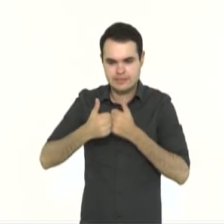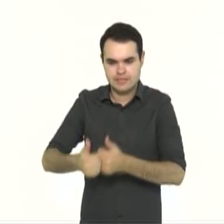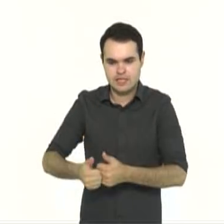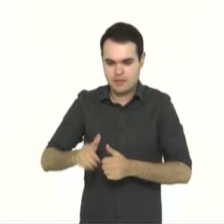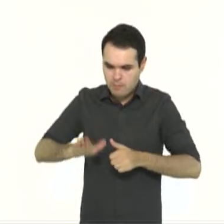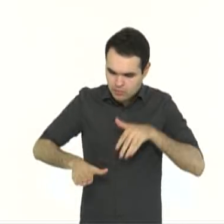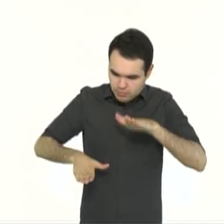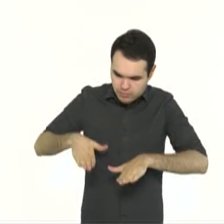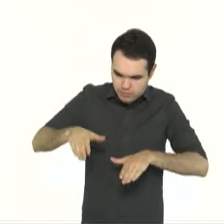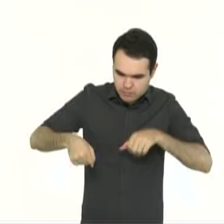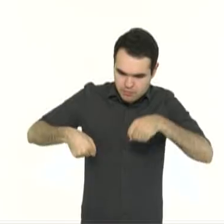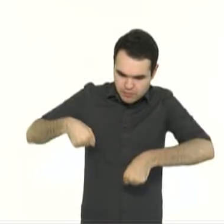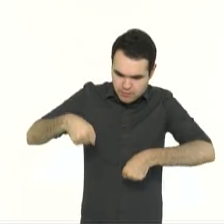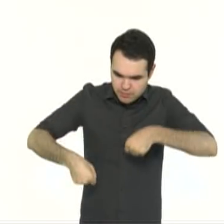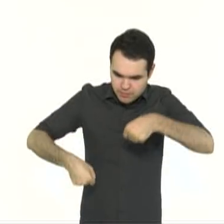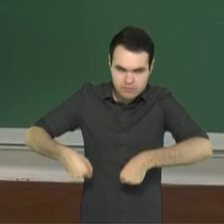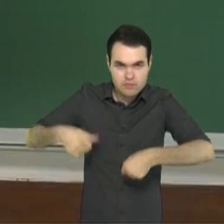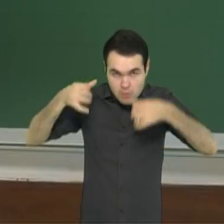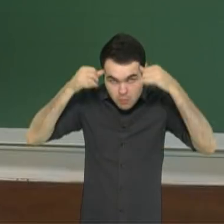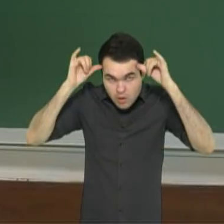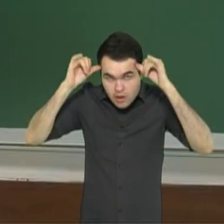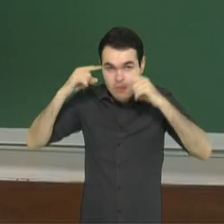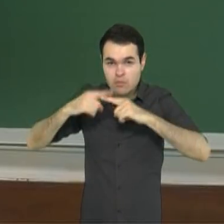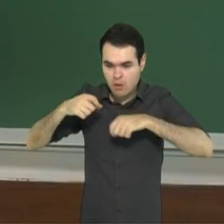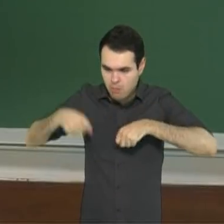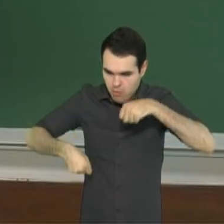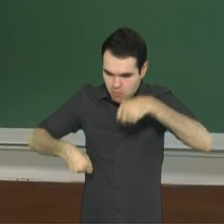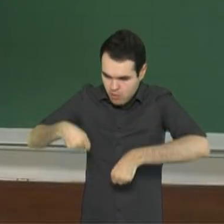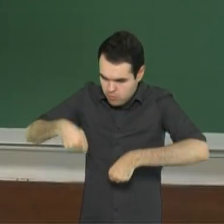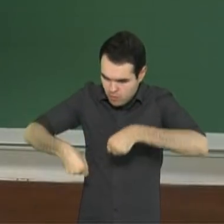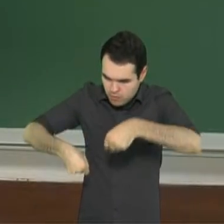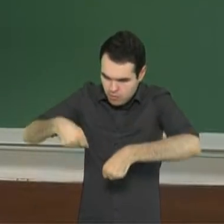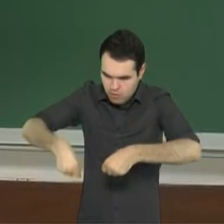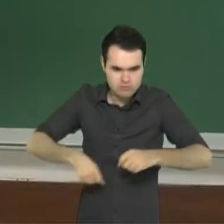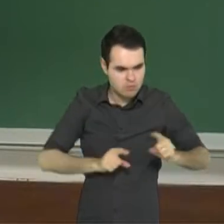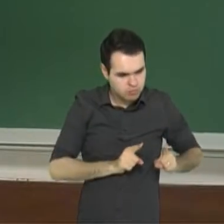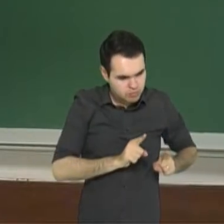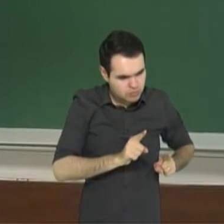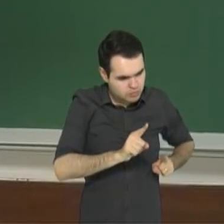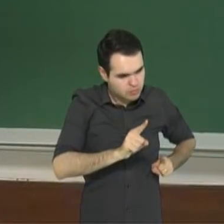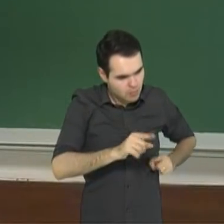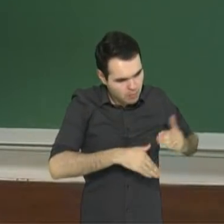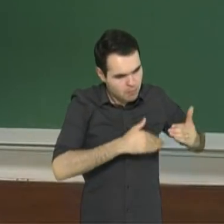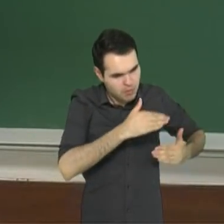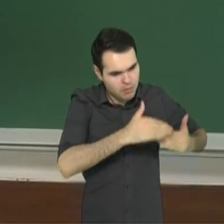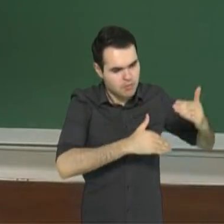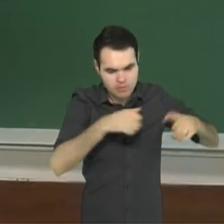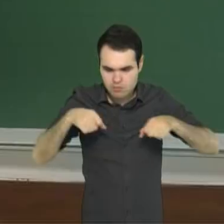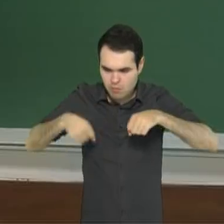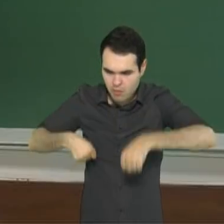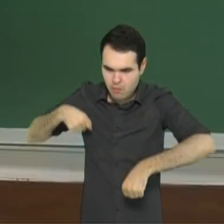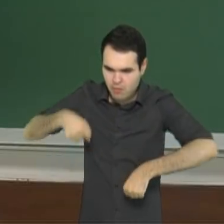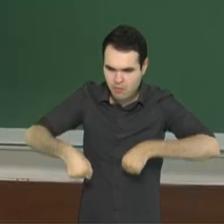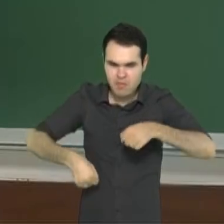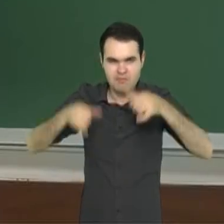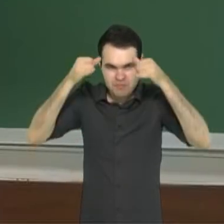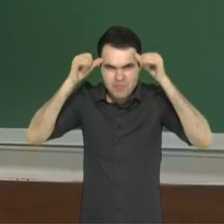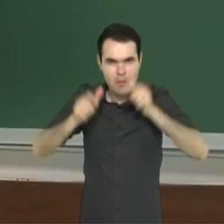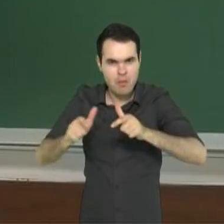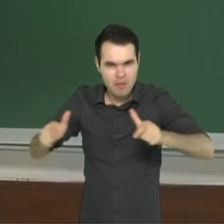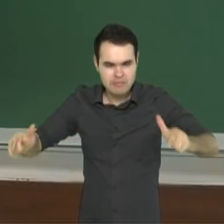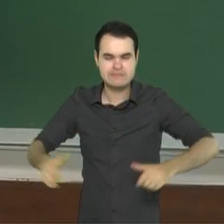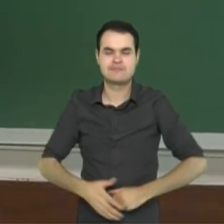quanto mais a economia crescia com a criação do gado, mais a colônia se fortalecia. Criação